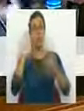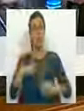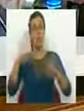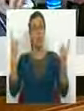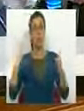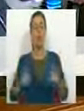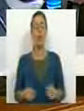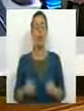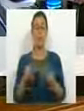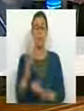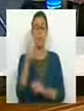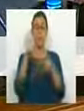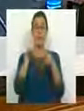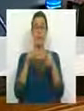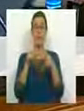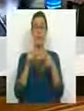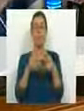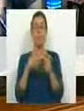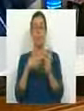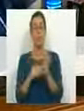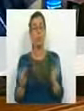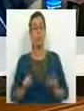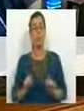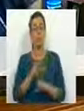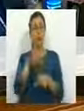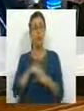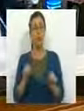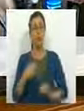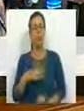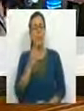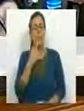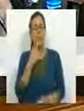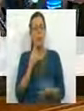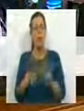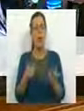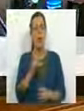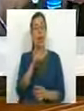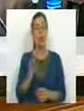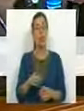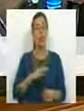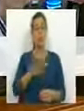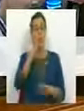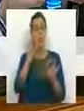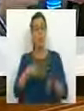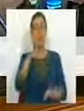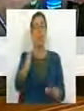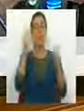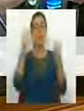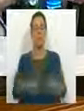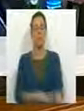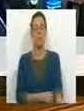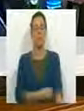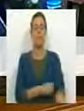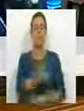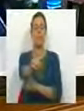anunciado, precisamente estas duas são aquelas que não estavam incluídas e queremos perceber qual é a questão. O Sr. Ministro terminava dizendo só também,